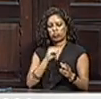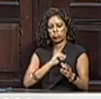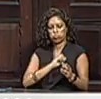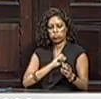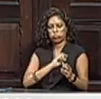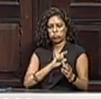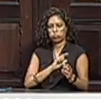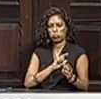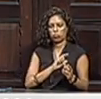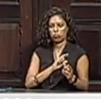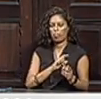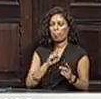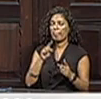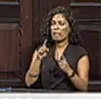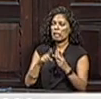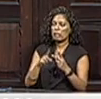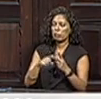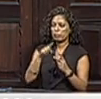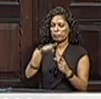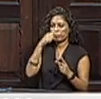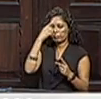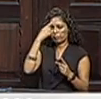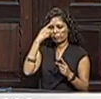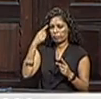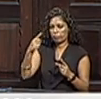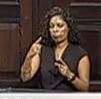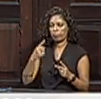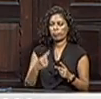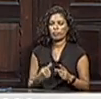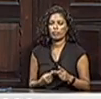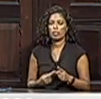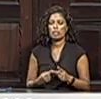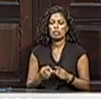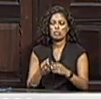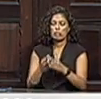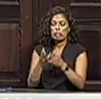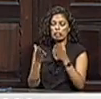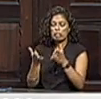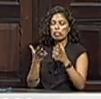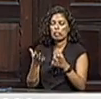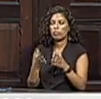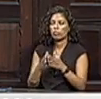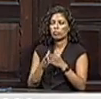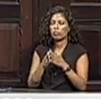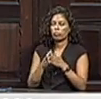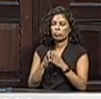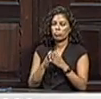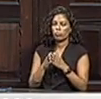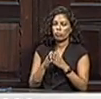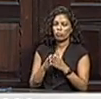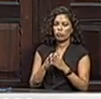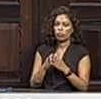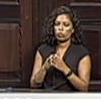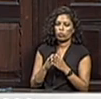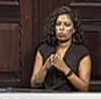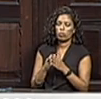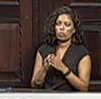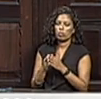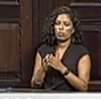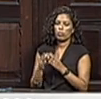possível. Em segundo lugar, senhor presidente, gostaria de encaminhar o voto favorável da bancada do PSOL.